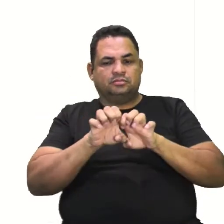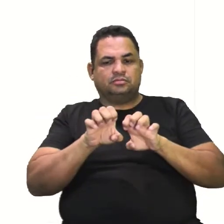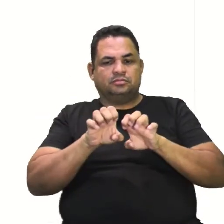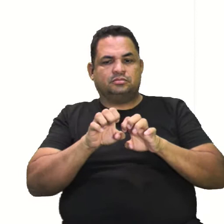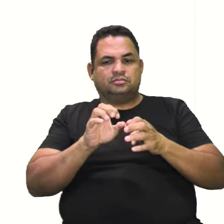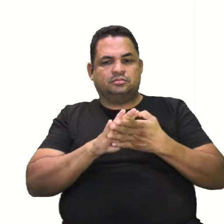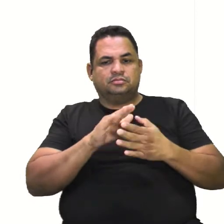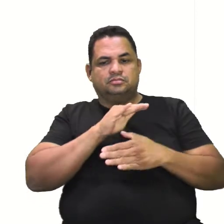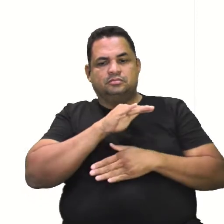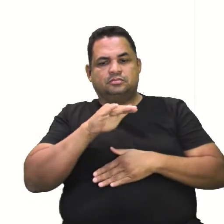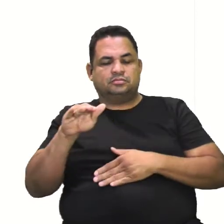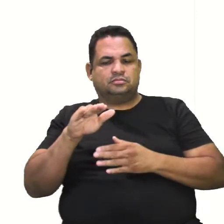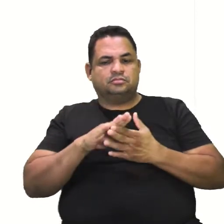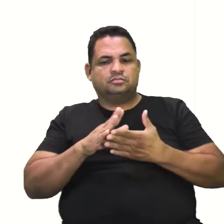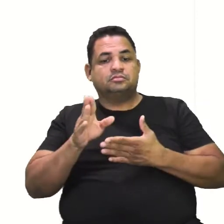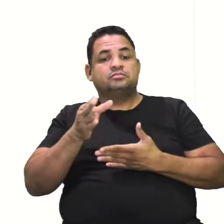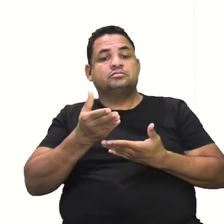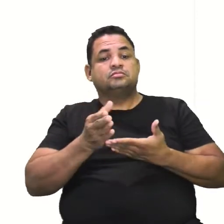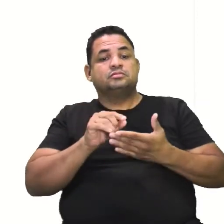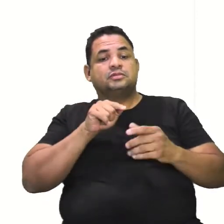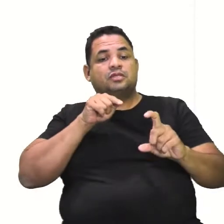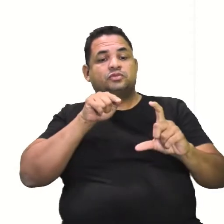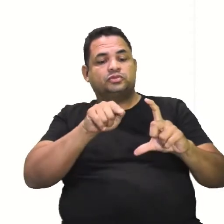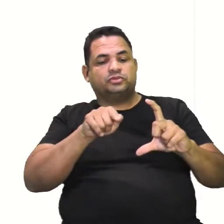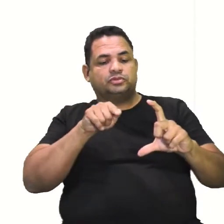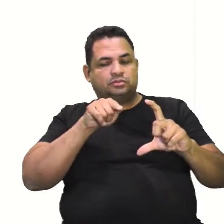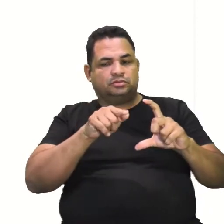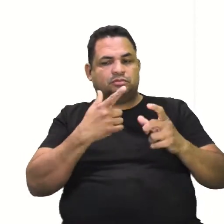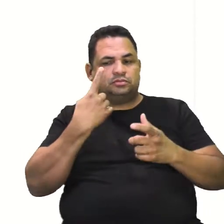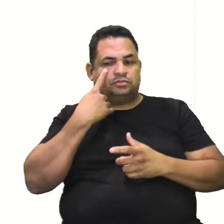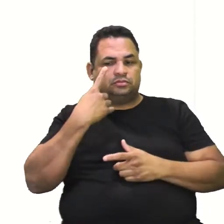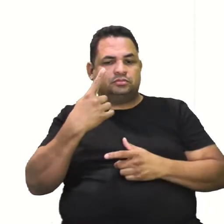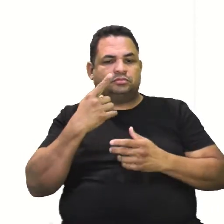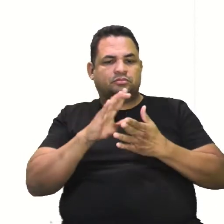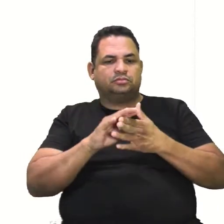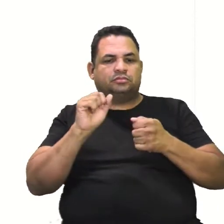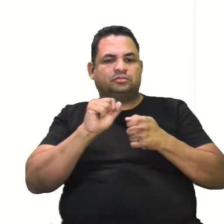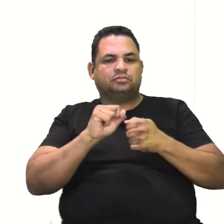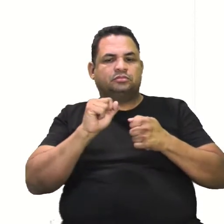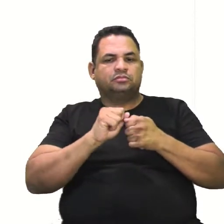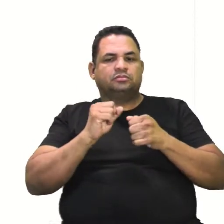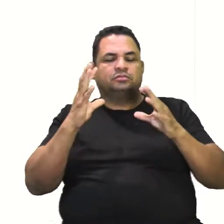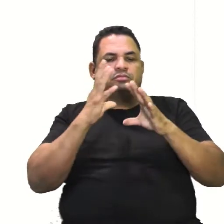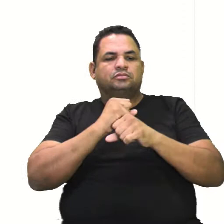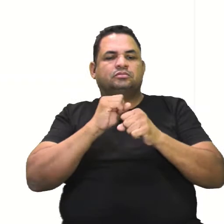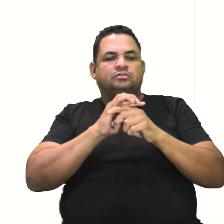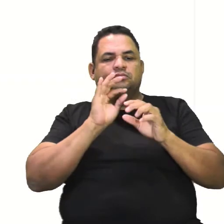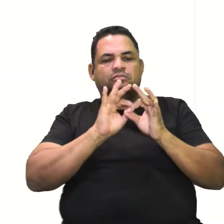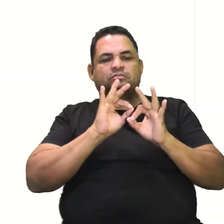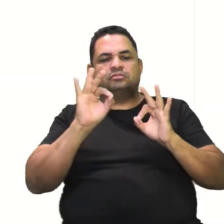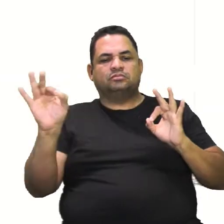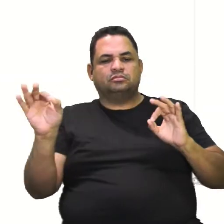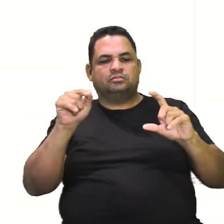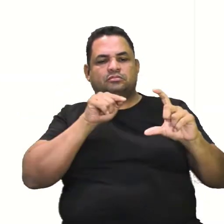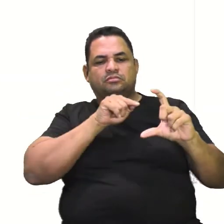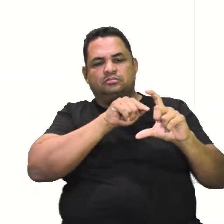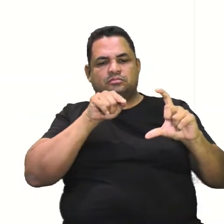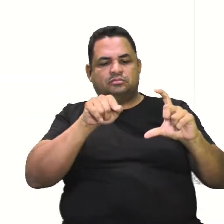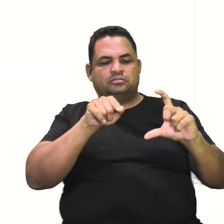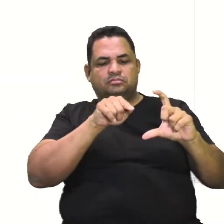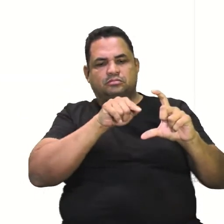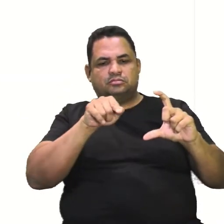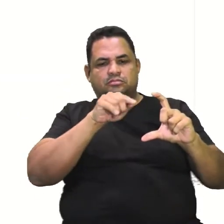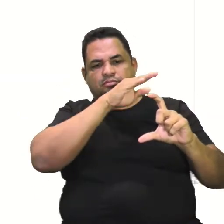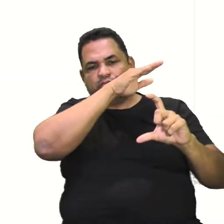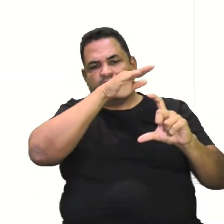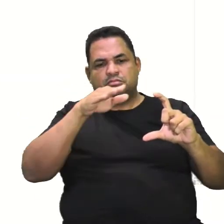da reta e vou pegar o centro e vou fazer o cálculo da distância entre o centro e